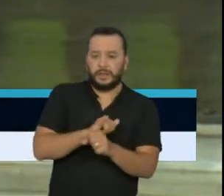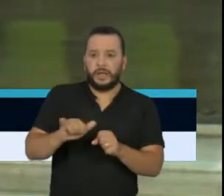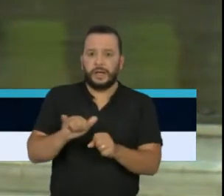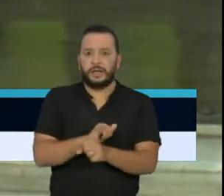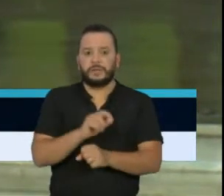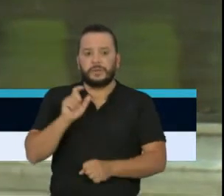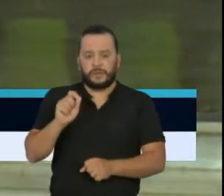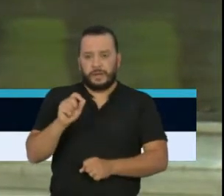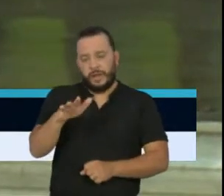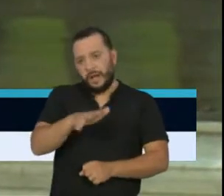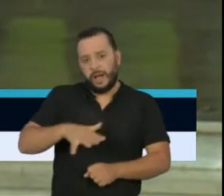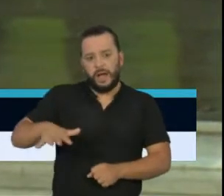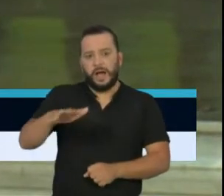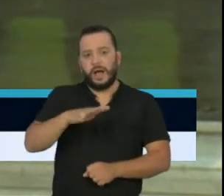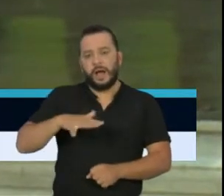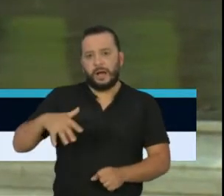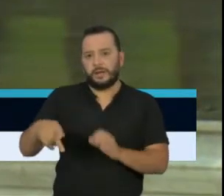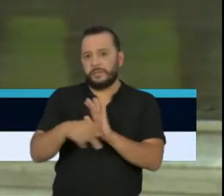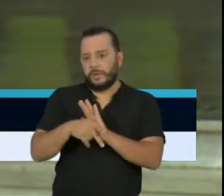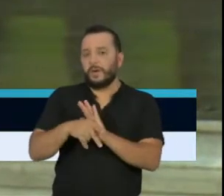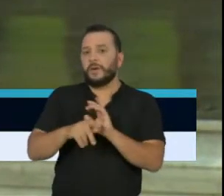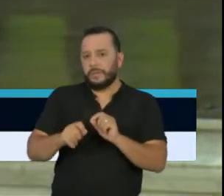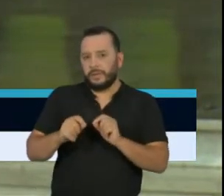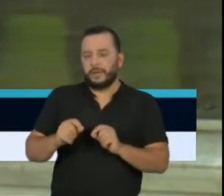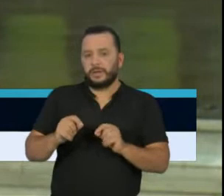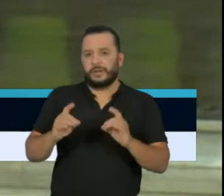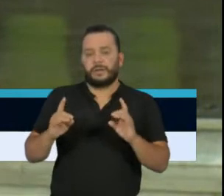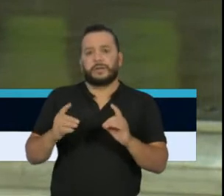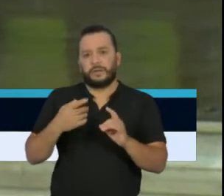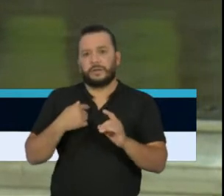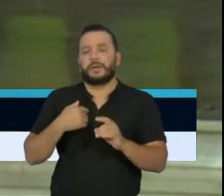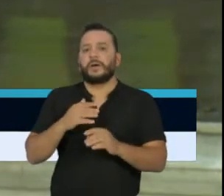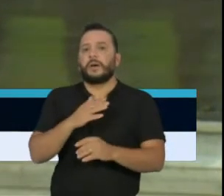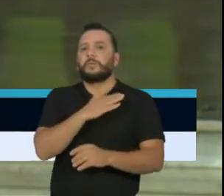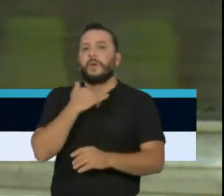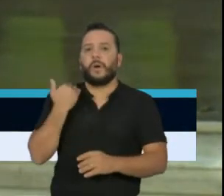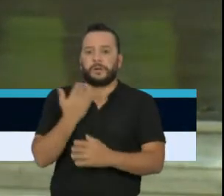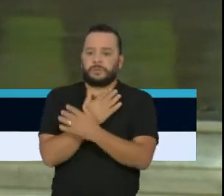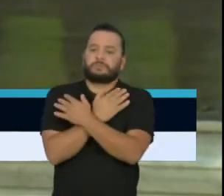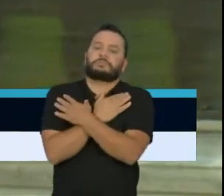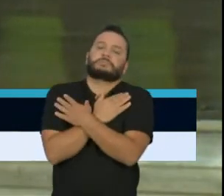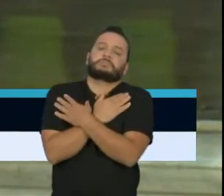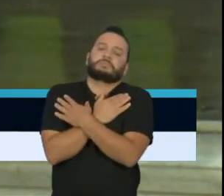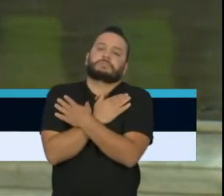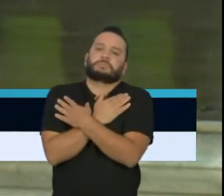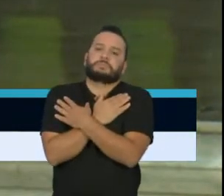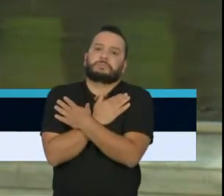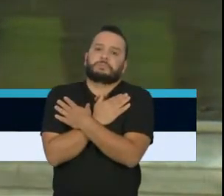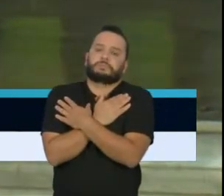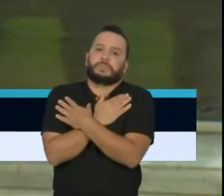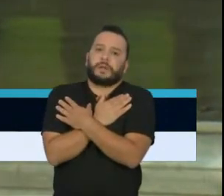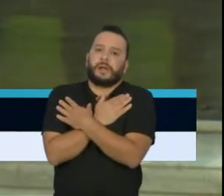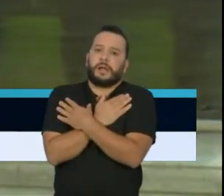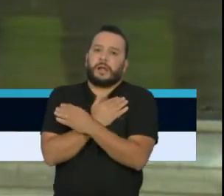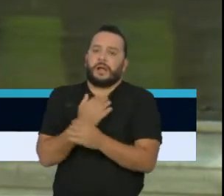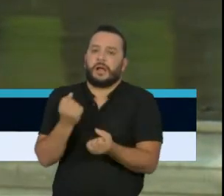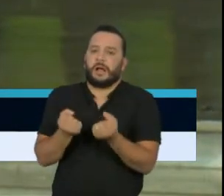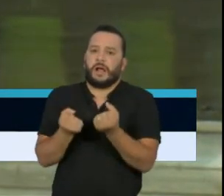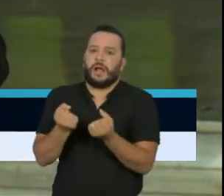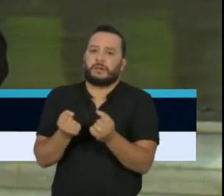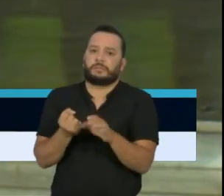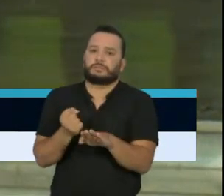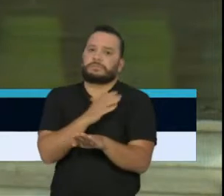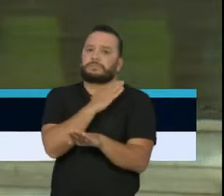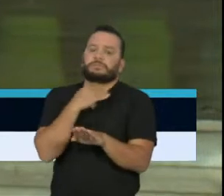o serviço funerário trabalhar 24 horas por dia. É claro que isso vai depender não só em